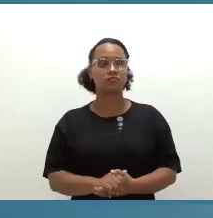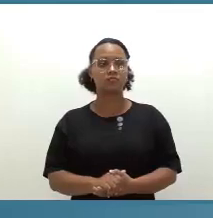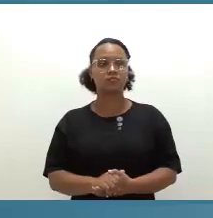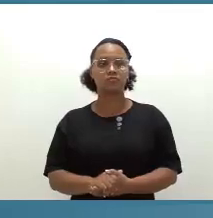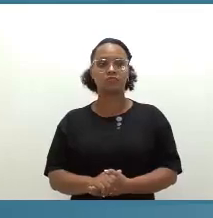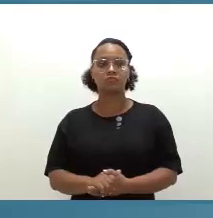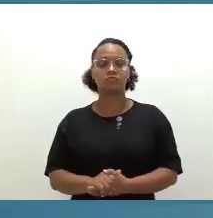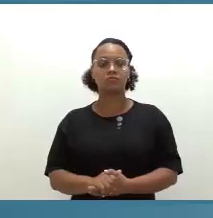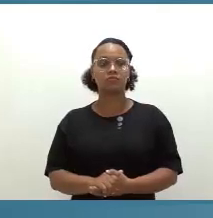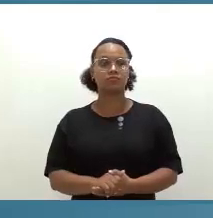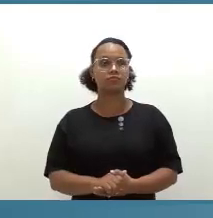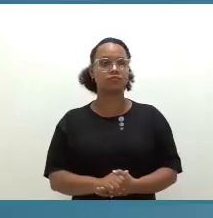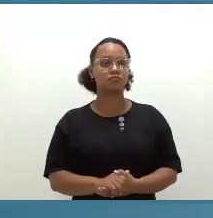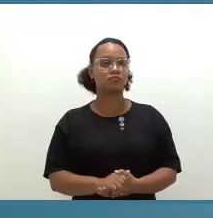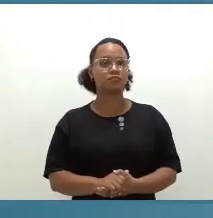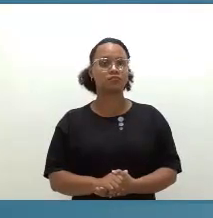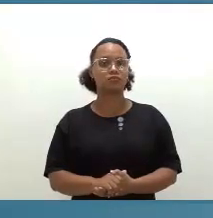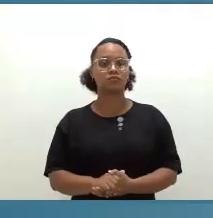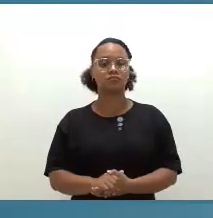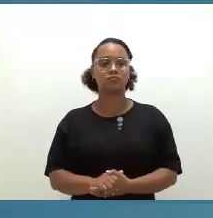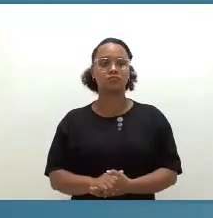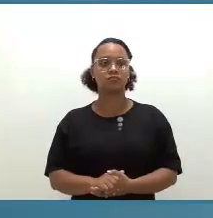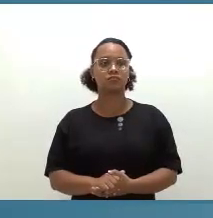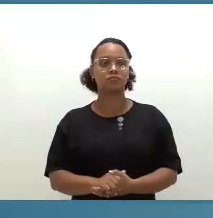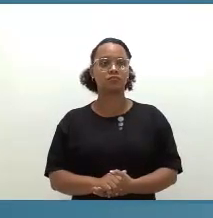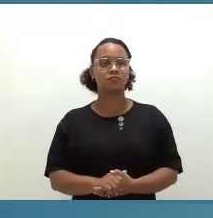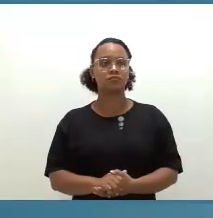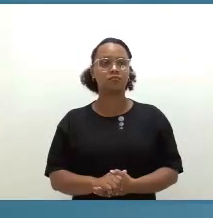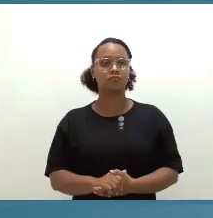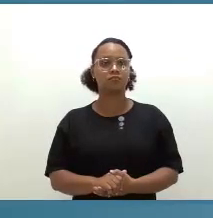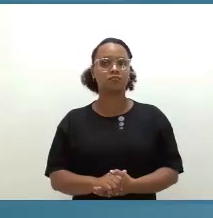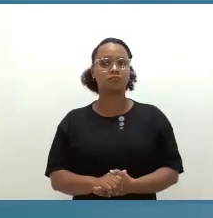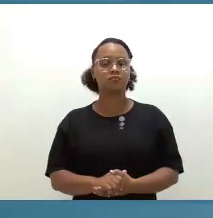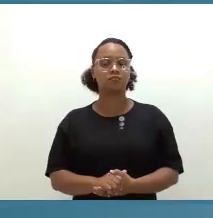Pergunto, vou perguntar.